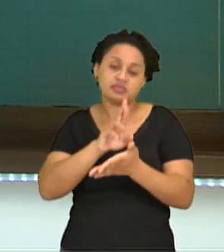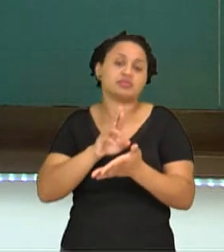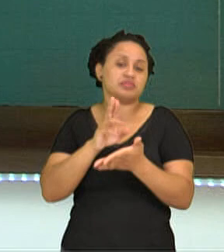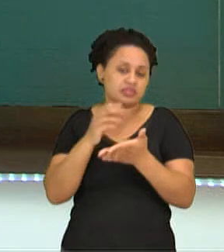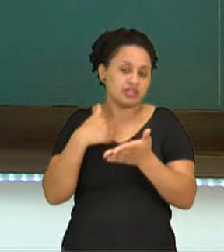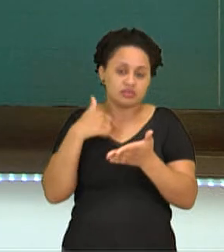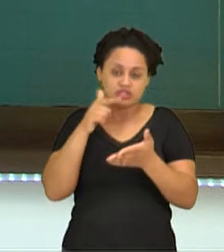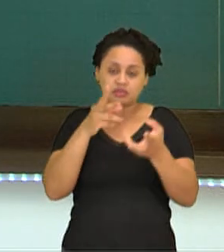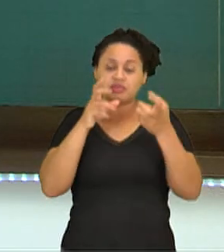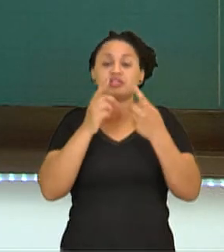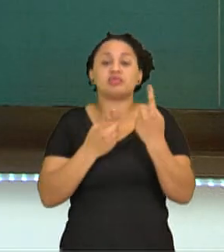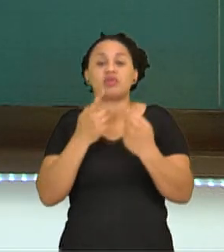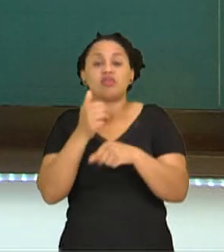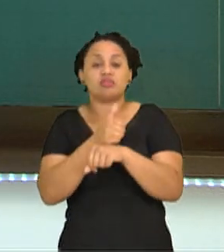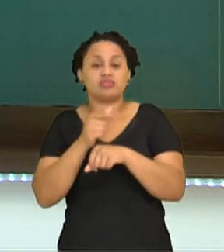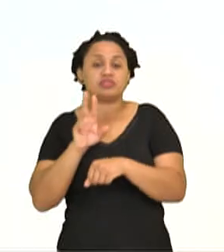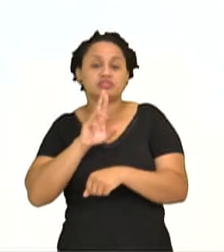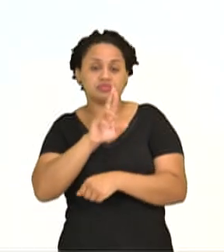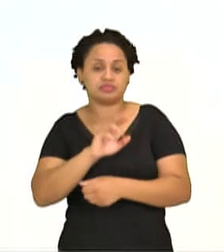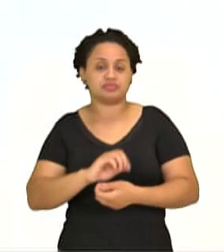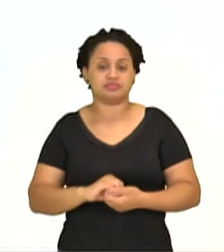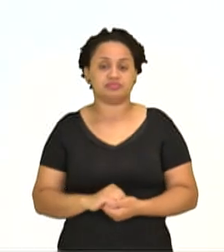você identificar qual é a profissão.